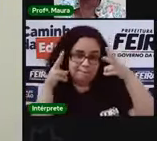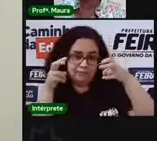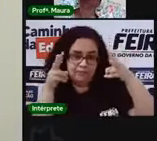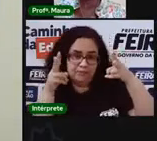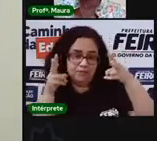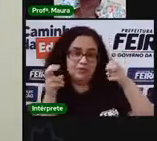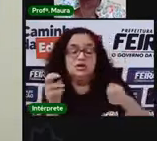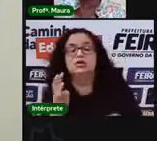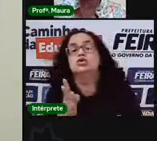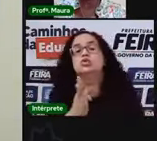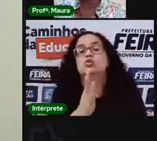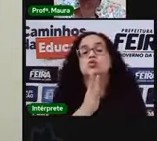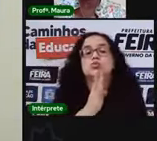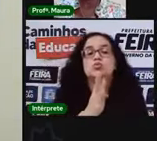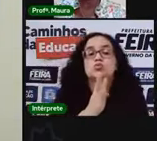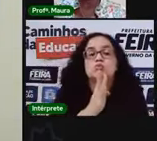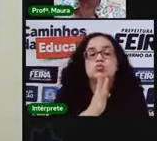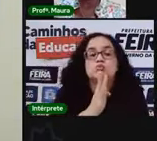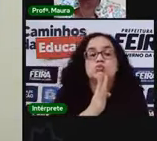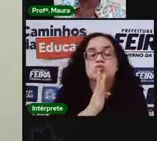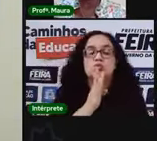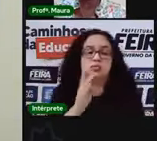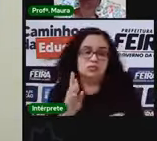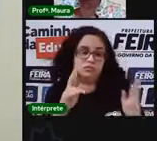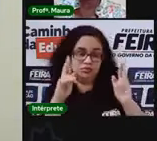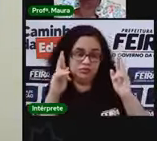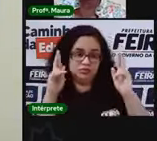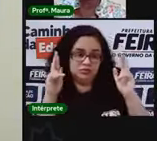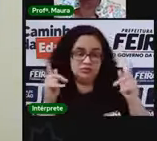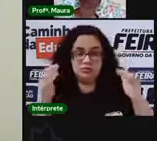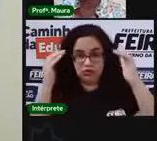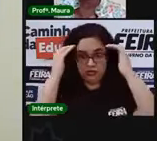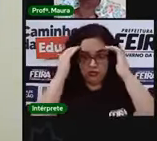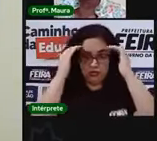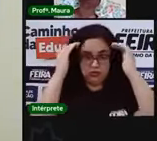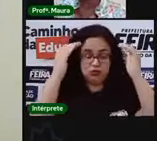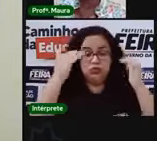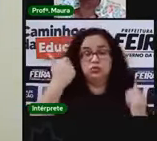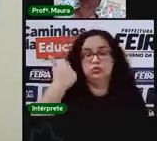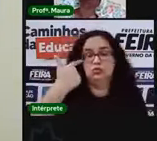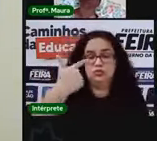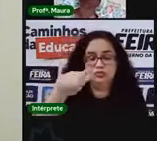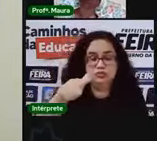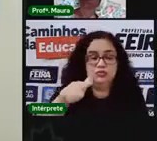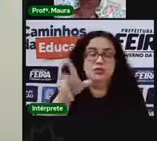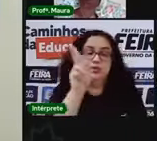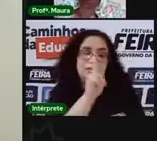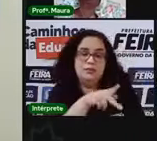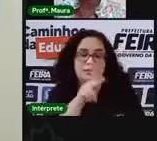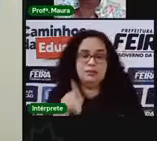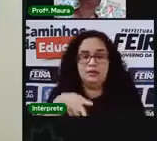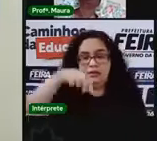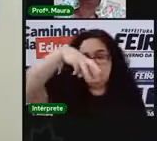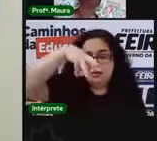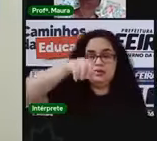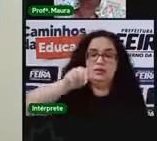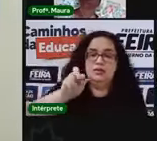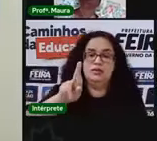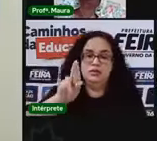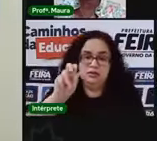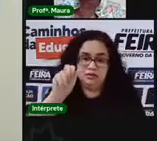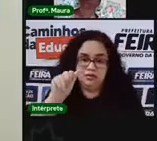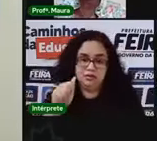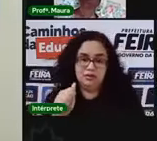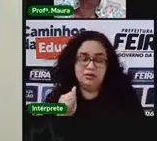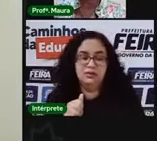do reconhecimento da diferença e do respeito ao outro que a professora Maura trouxe tão